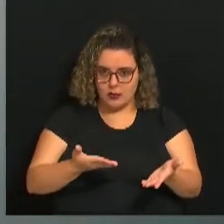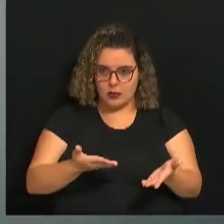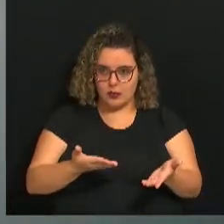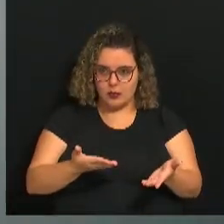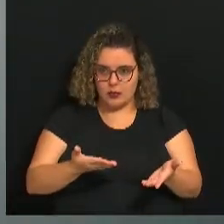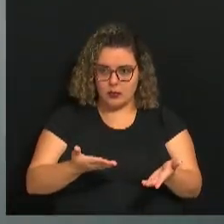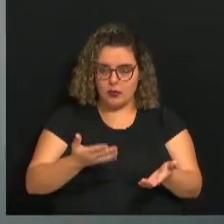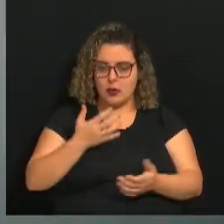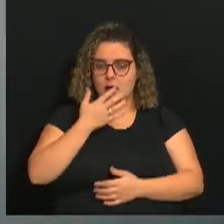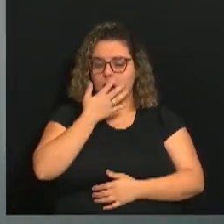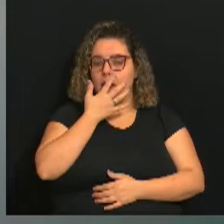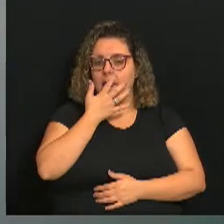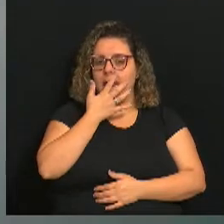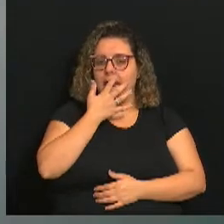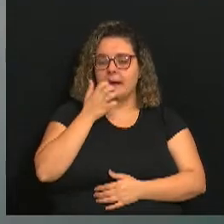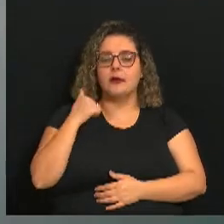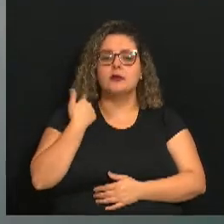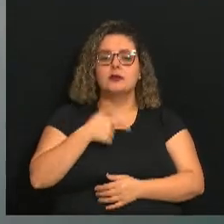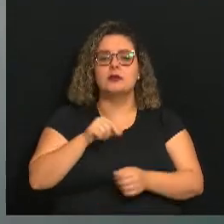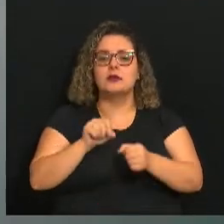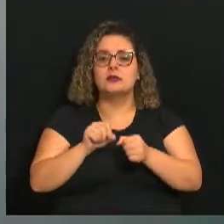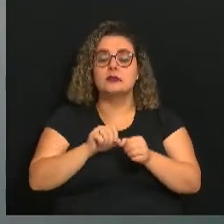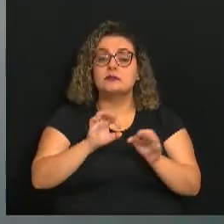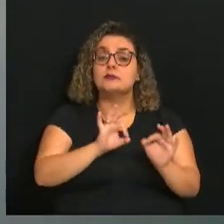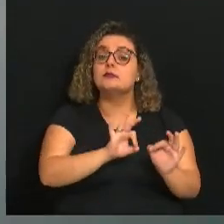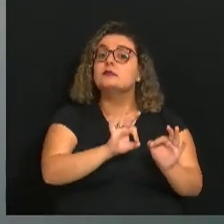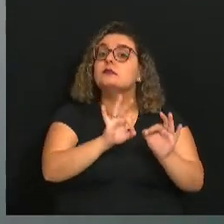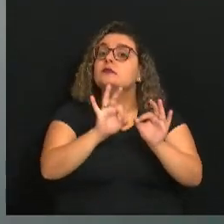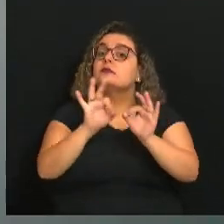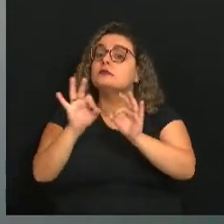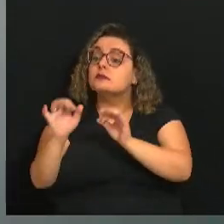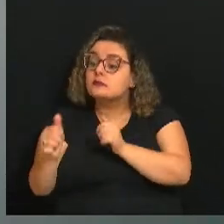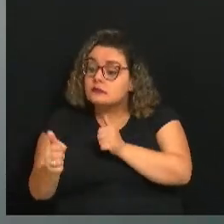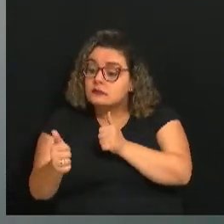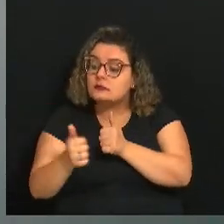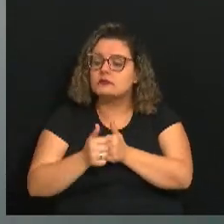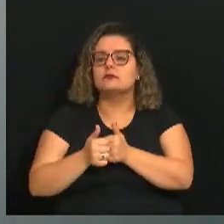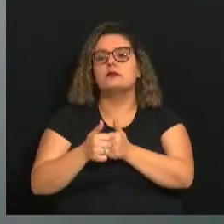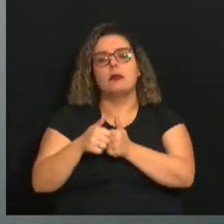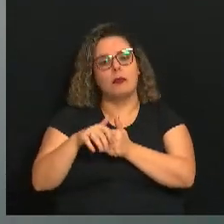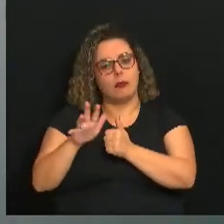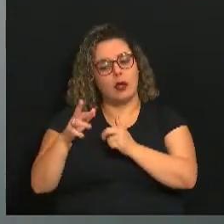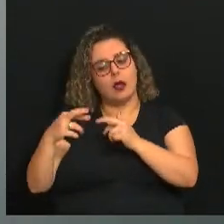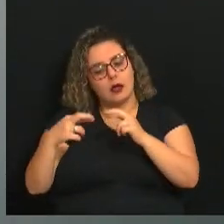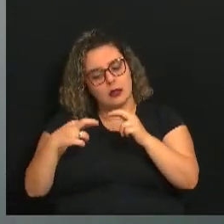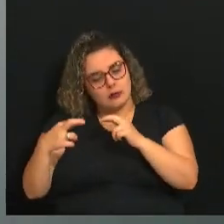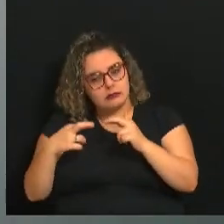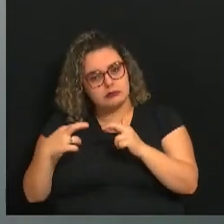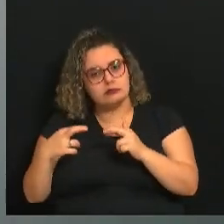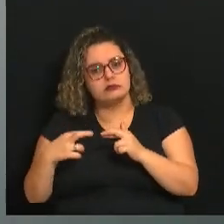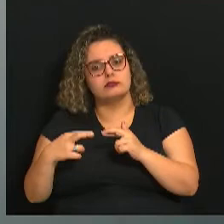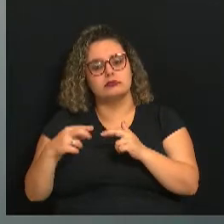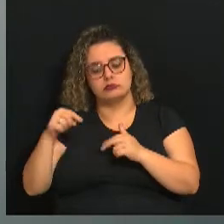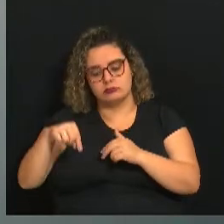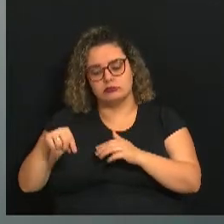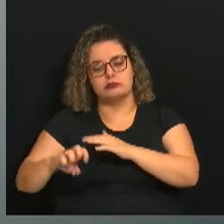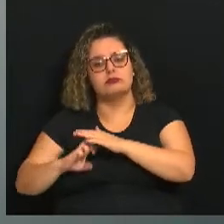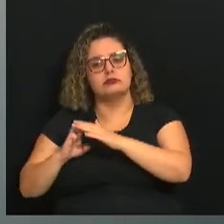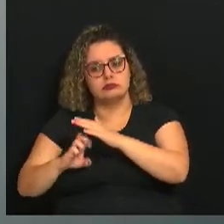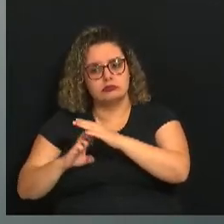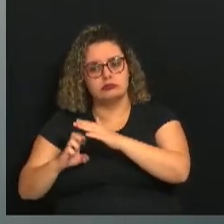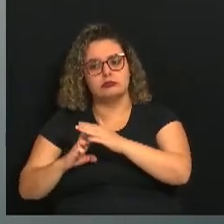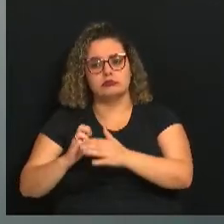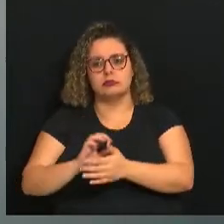gente teve. Então, nós estamos fazendo o acompanhamento mais de perto ainda com a empresa, né, na prestação de serviço, com essa empresa